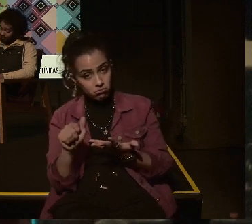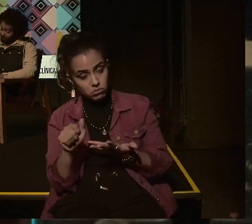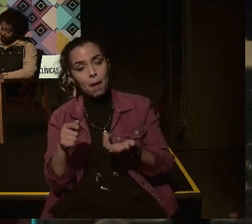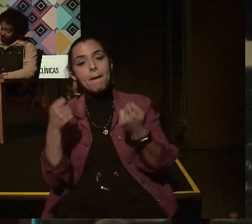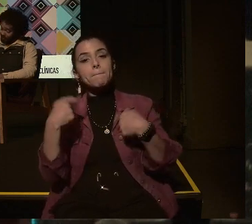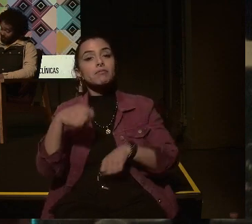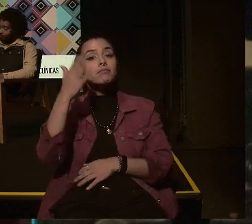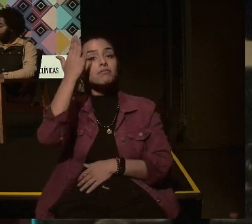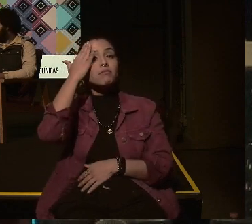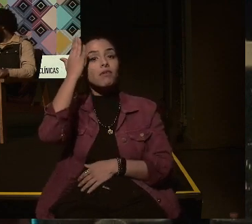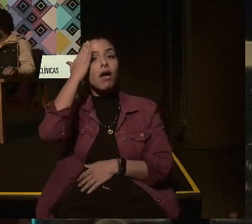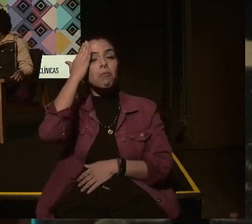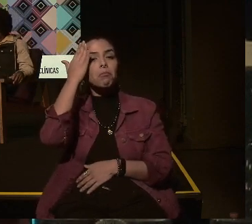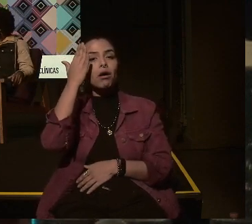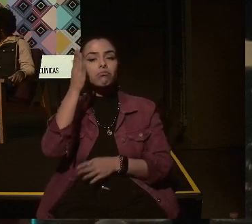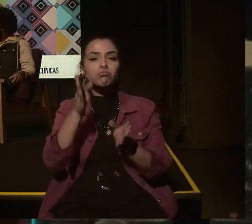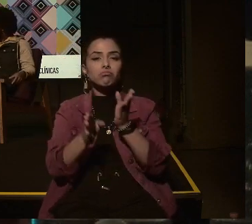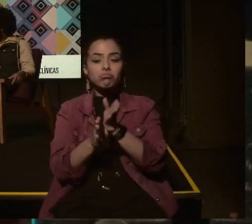ponto.